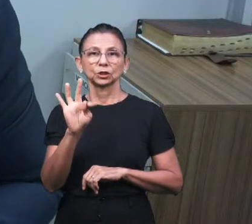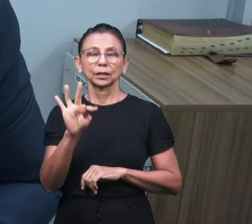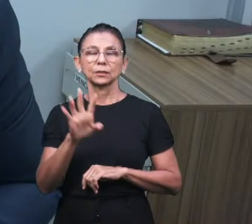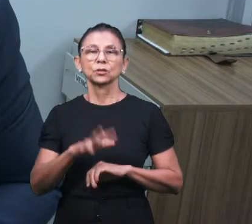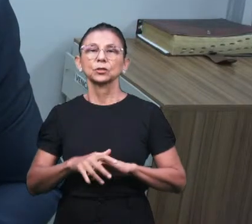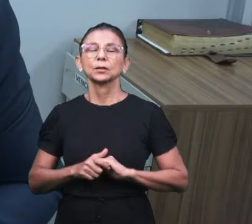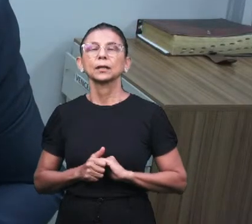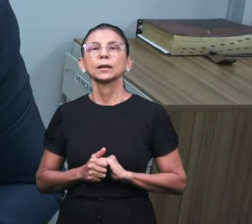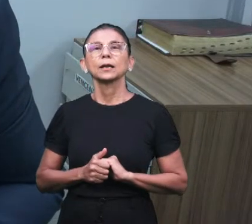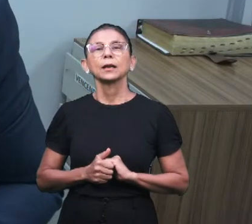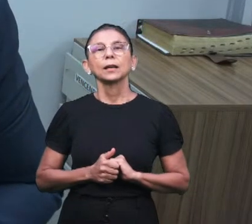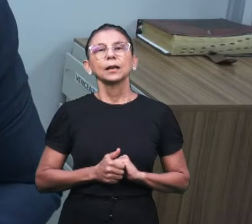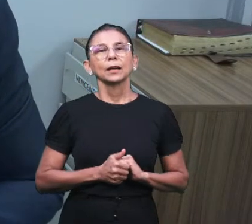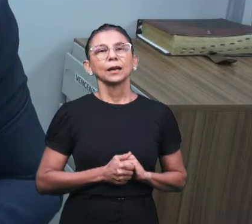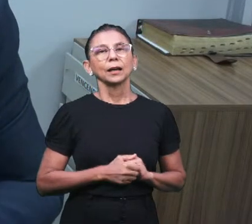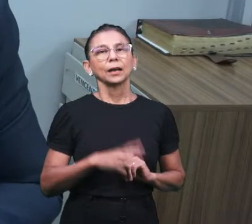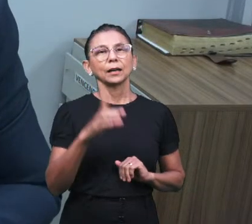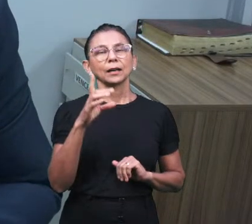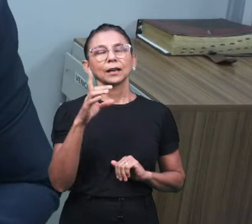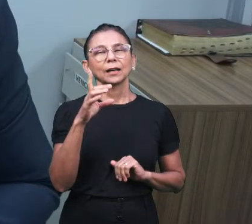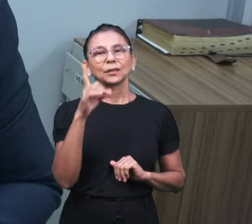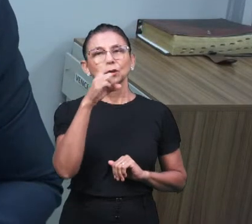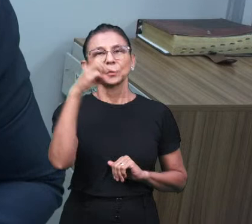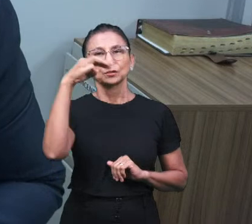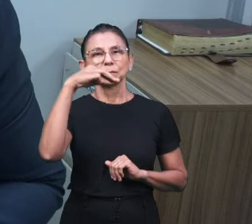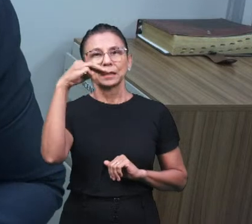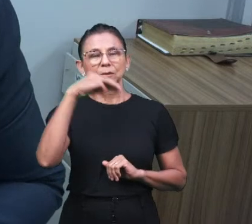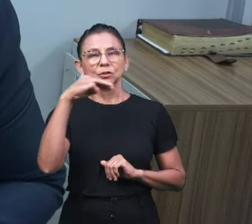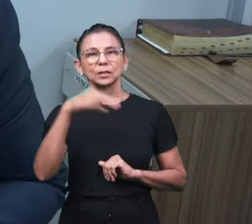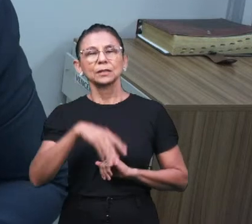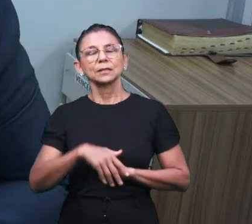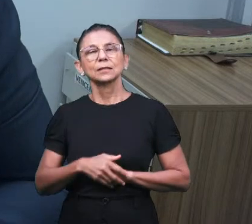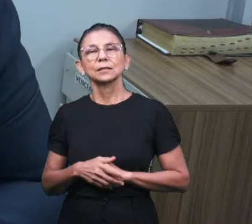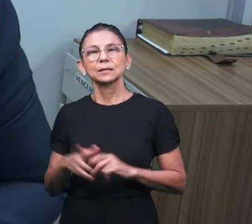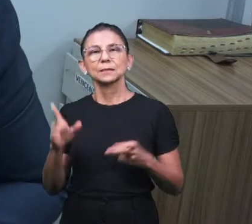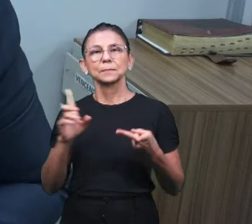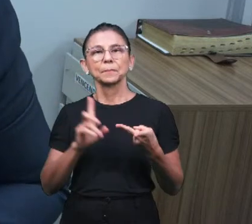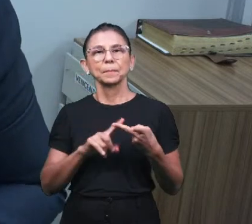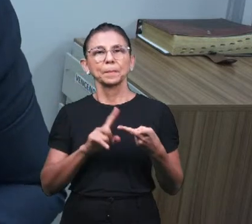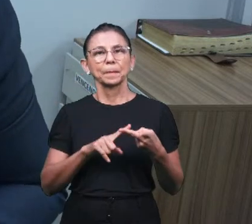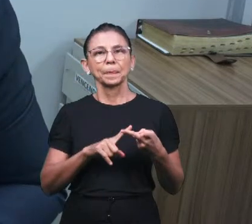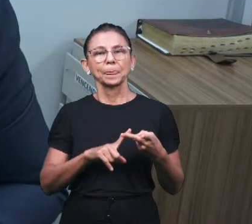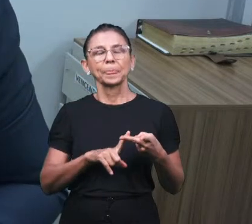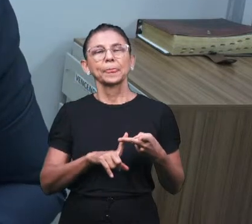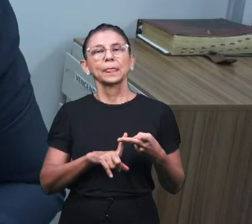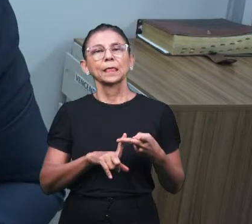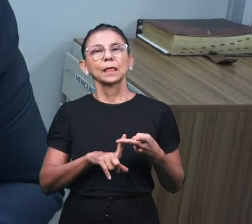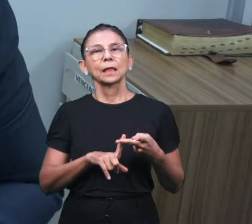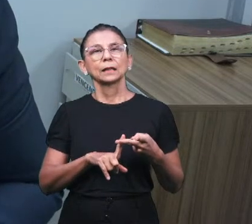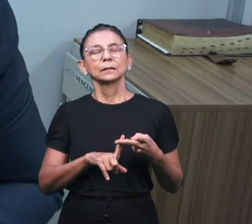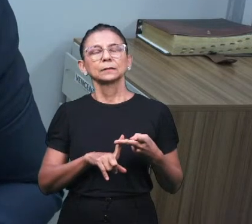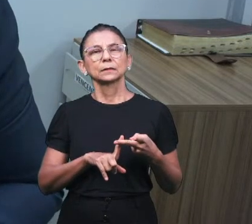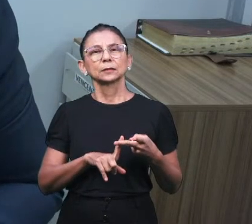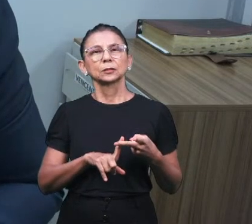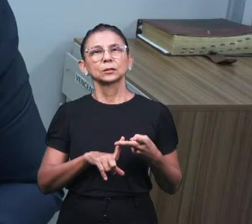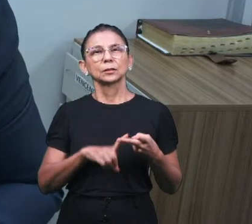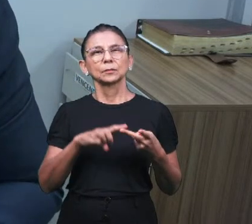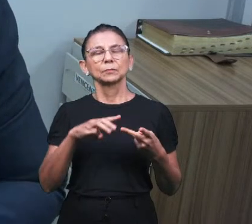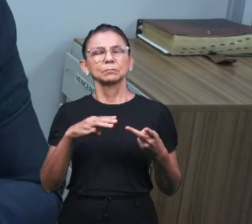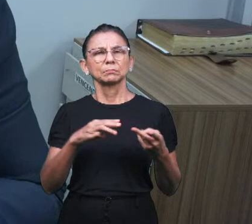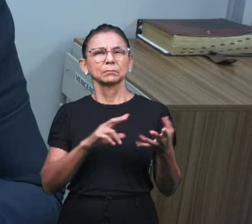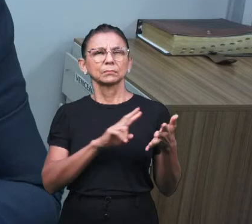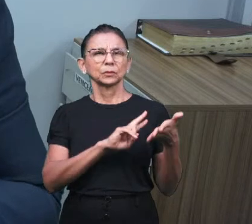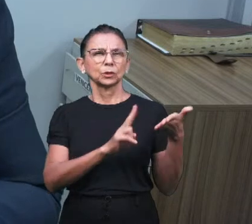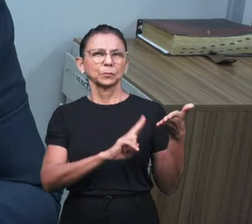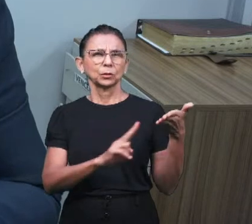aqui de Marechal Floriano, no Espírito Santo, ali próximo ao Manaim. A nossa irmã Maria da Penha Gomes está conosco também. O Eduardo Cândido,